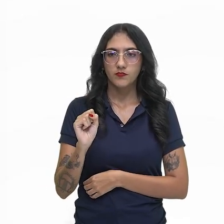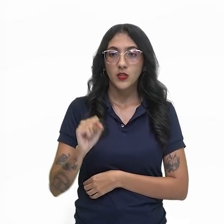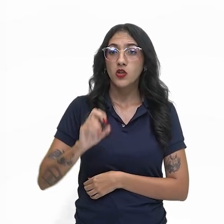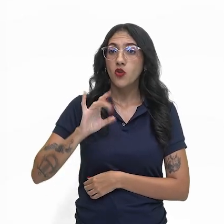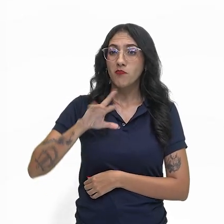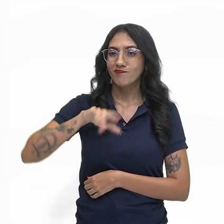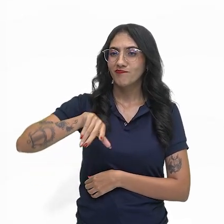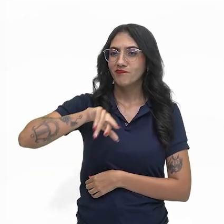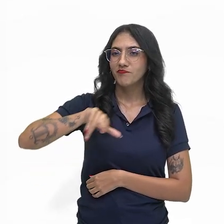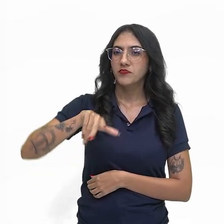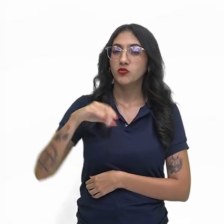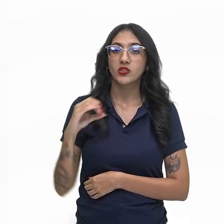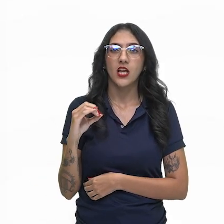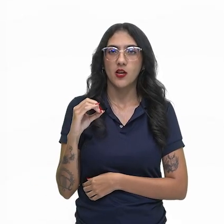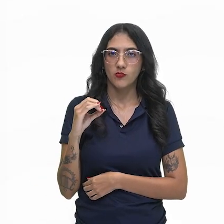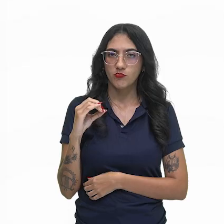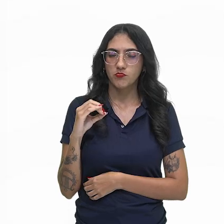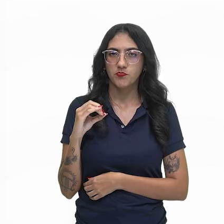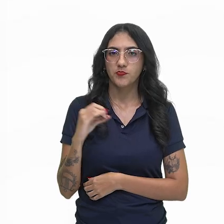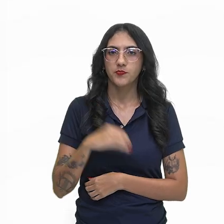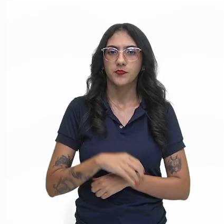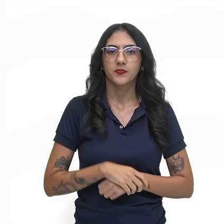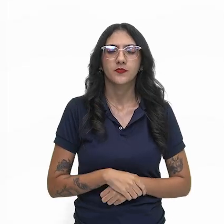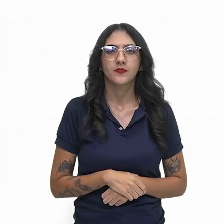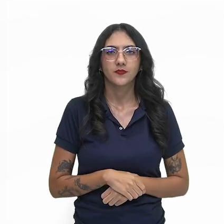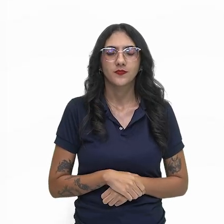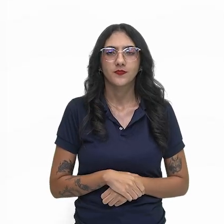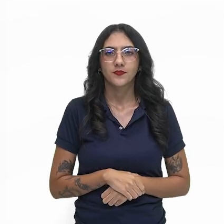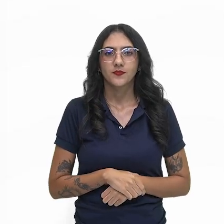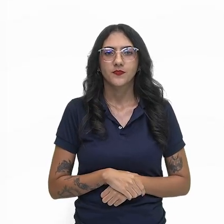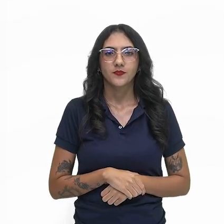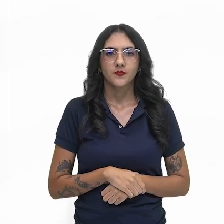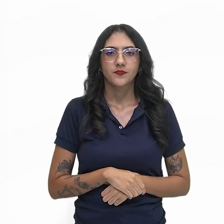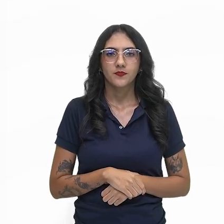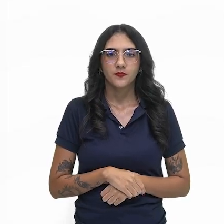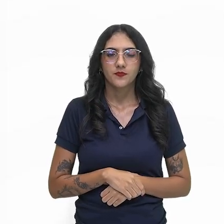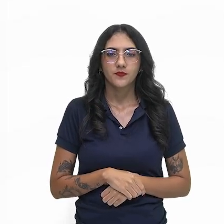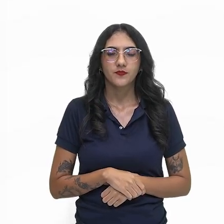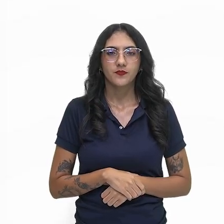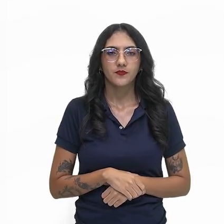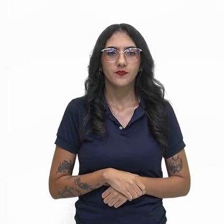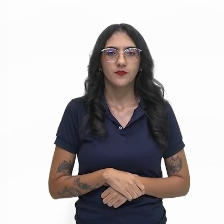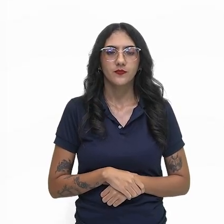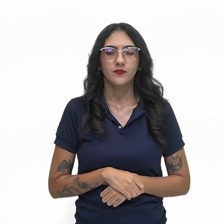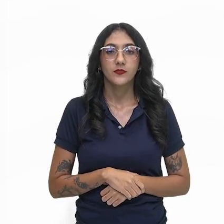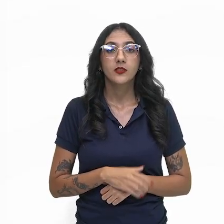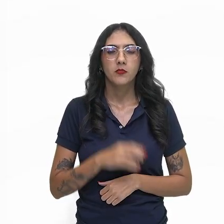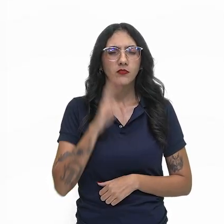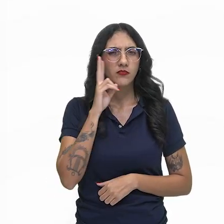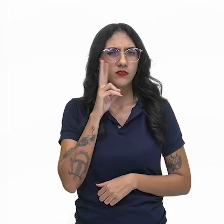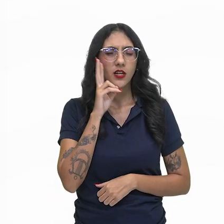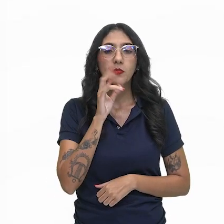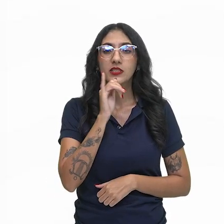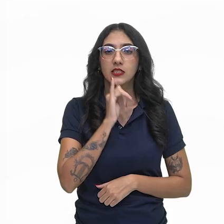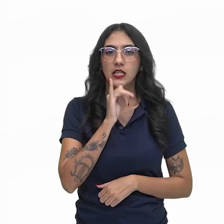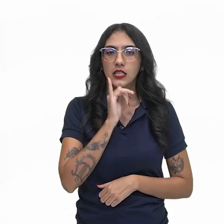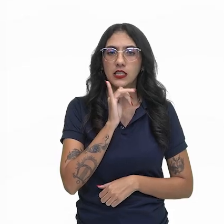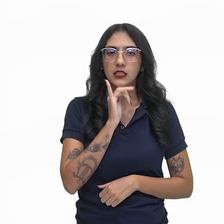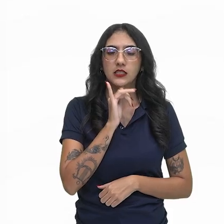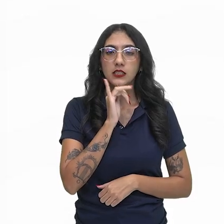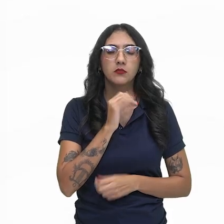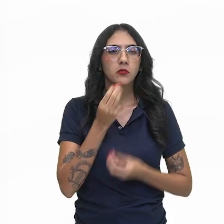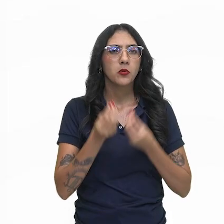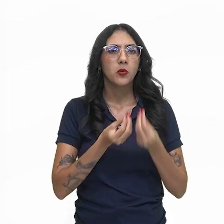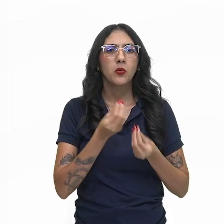zero, tirando o zero do conjunto. E aí os exemplos que nós citamos agora há pouco, eles ficam